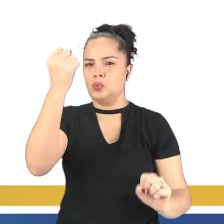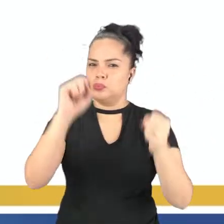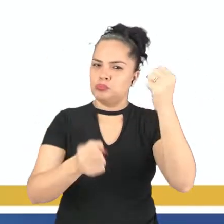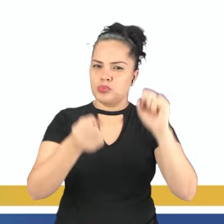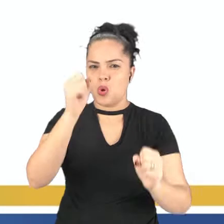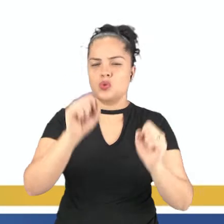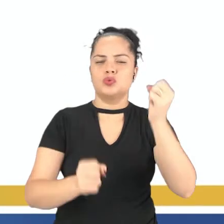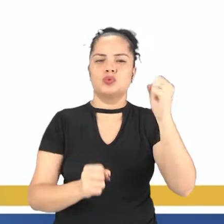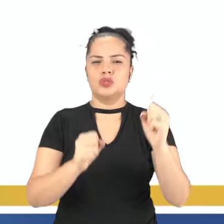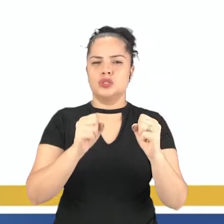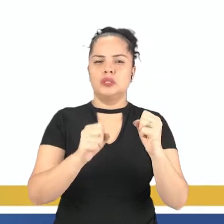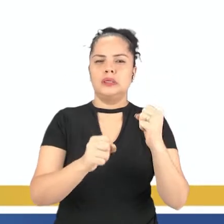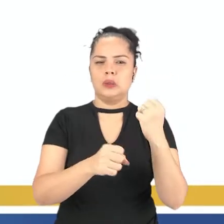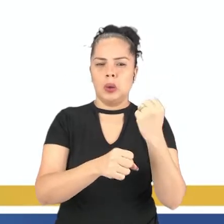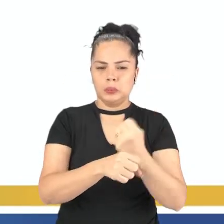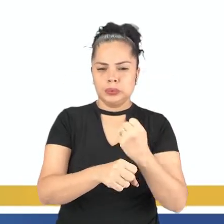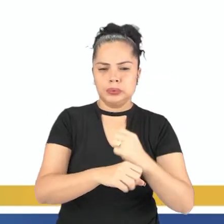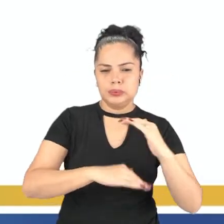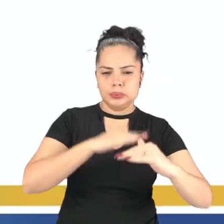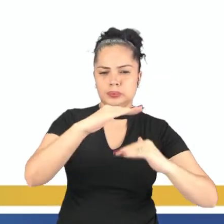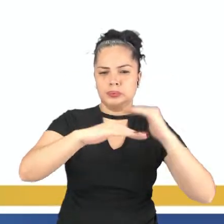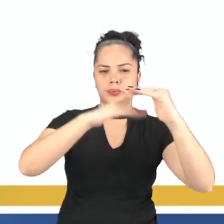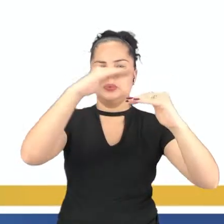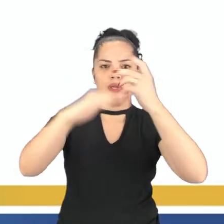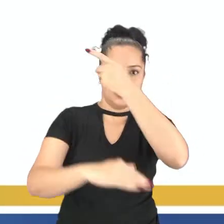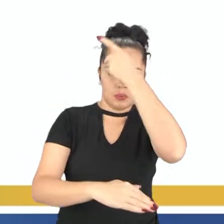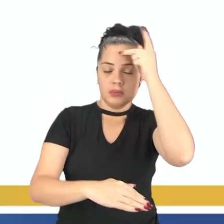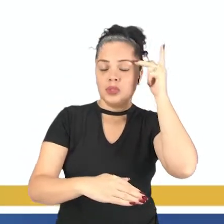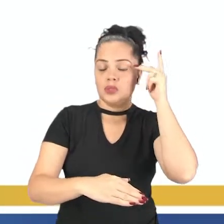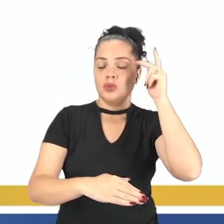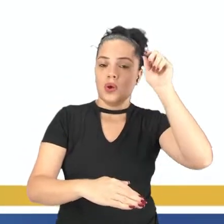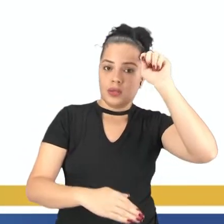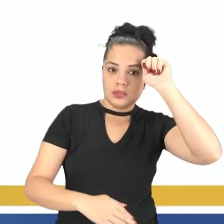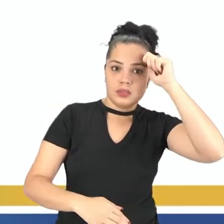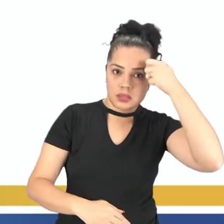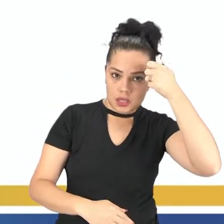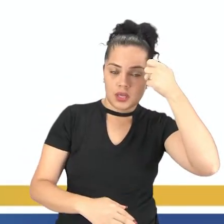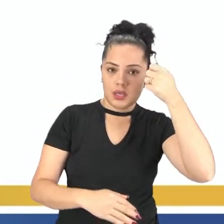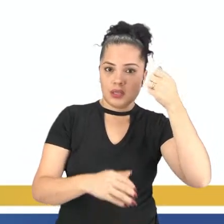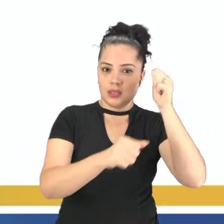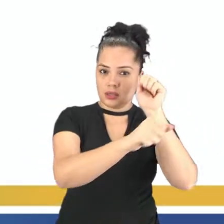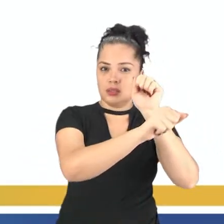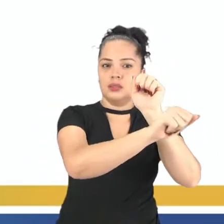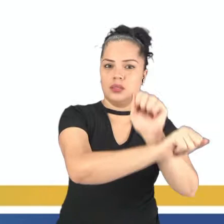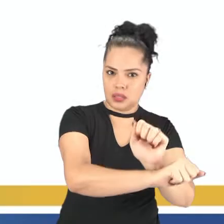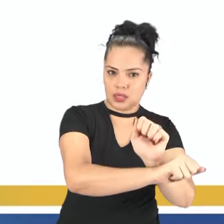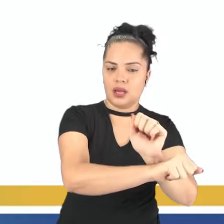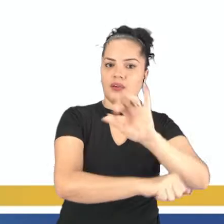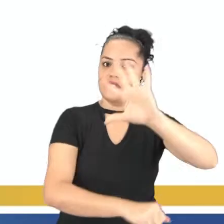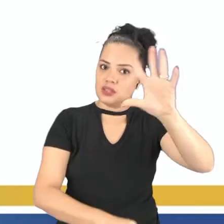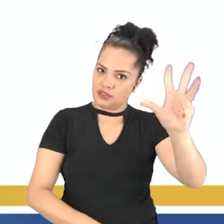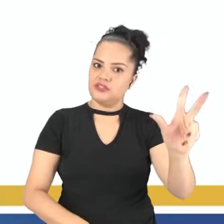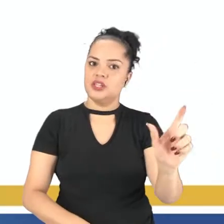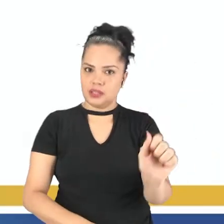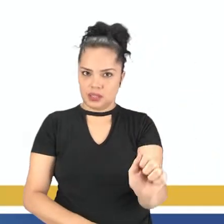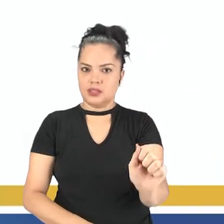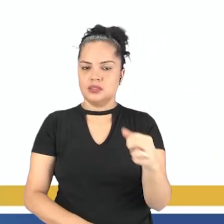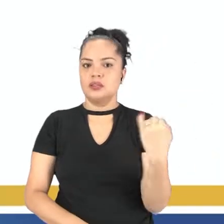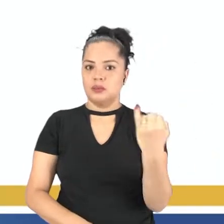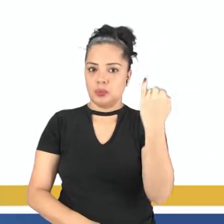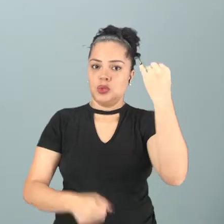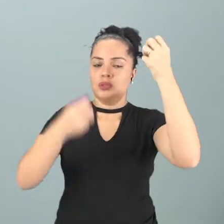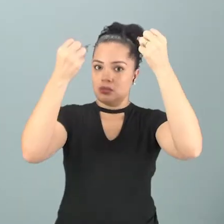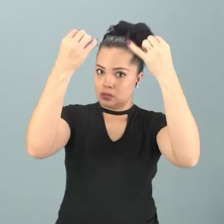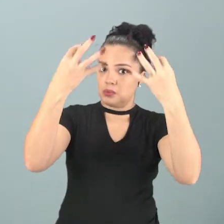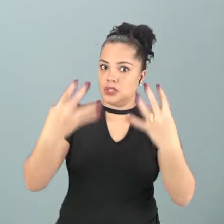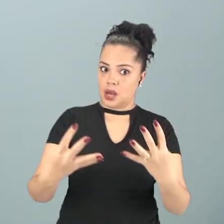construído, se deve às mãos negras dos africanos e seus descendentes. É até importante ressaltar isso, porque muitas vezes a gente fala